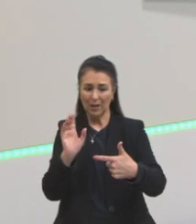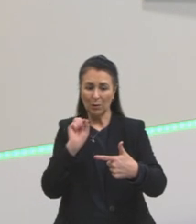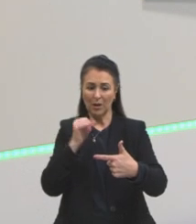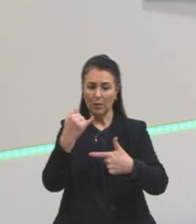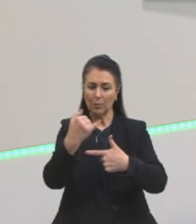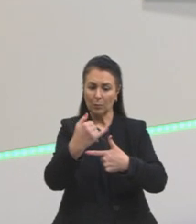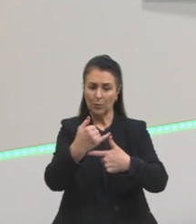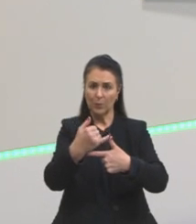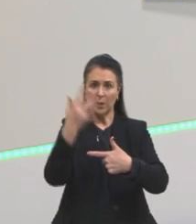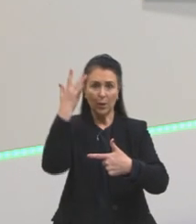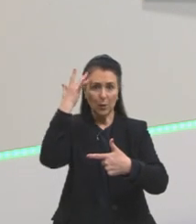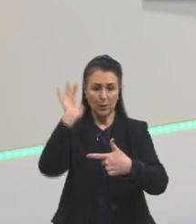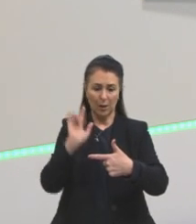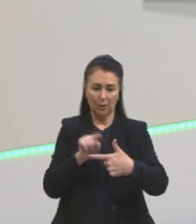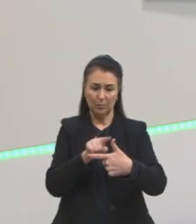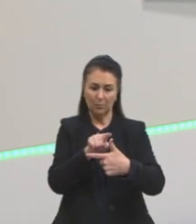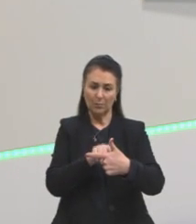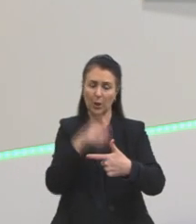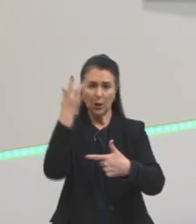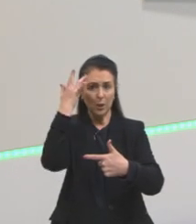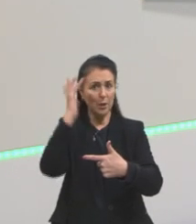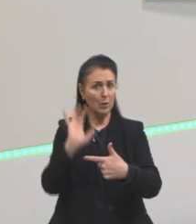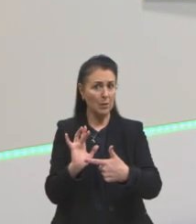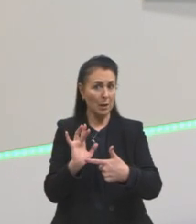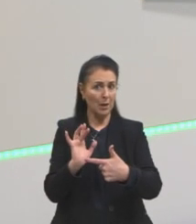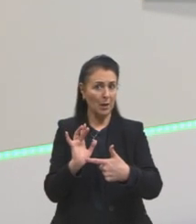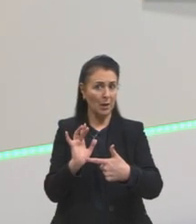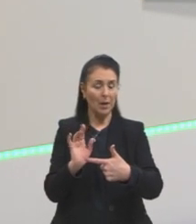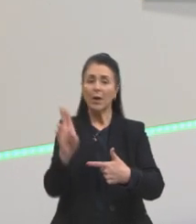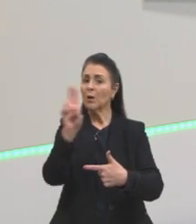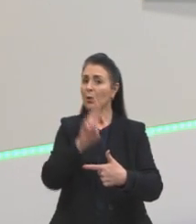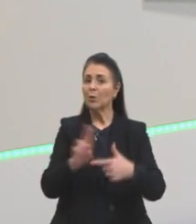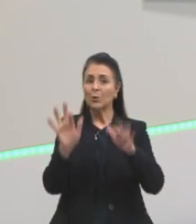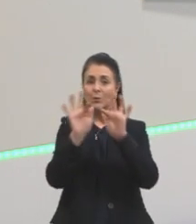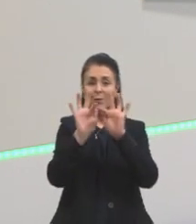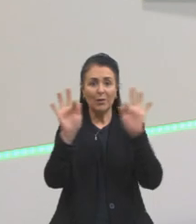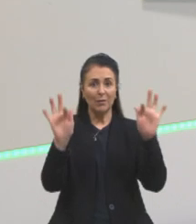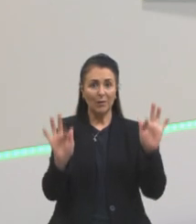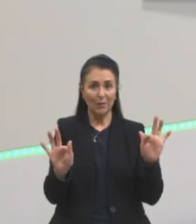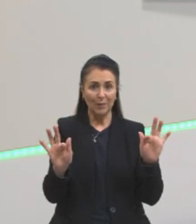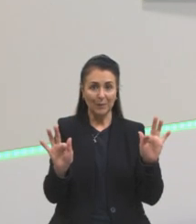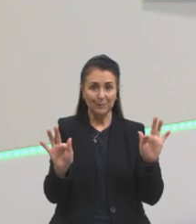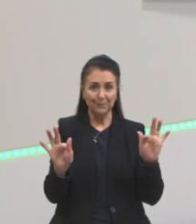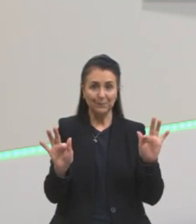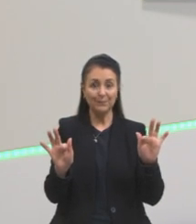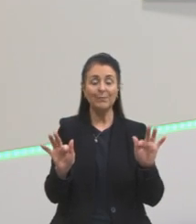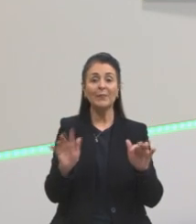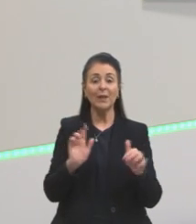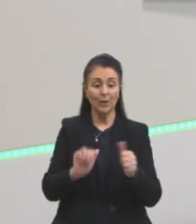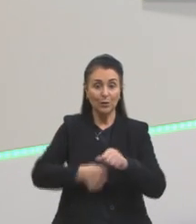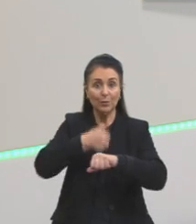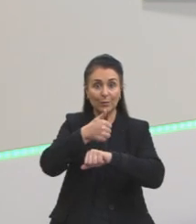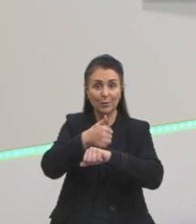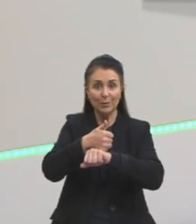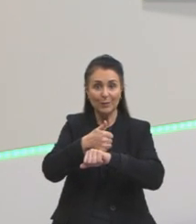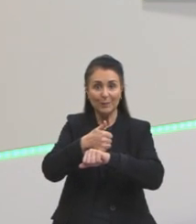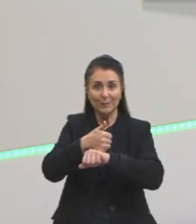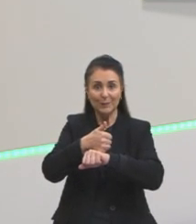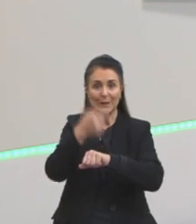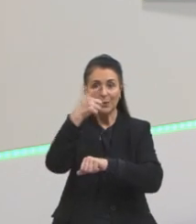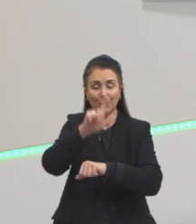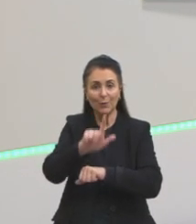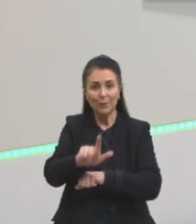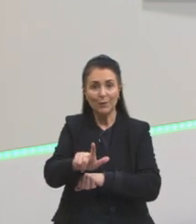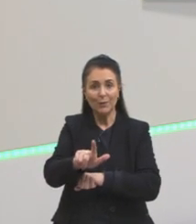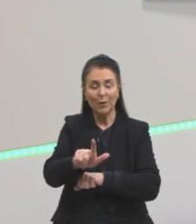eu tenho só uma variável eu posso então jogar e a fórmula os valores que eu tenho então e concluir e achar o outro